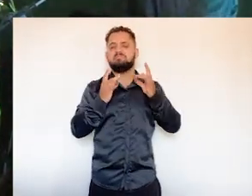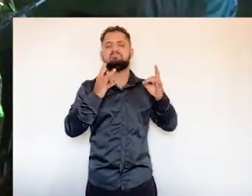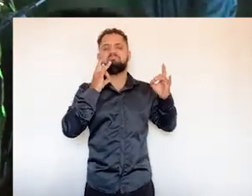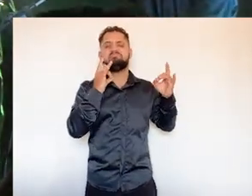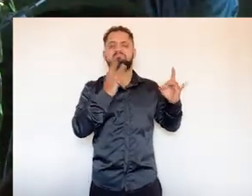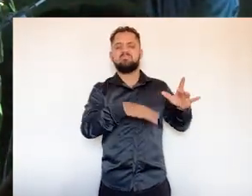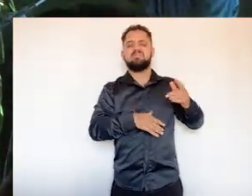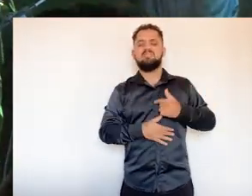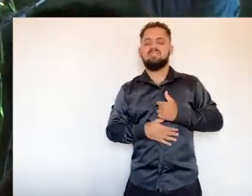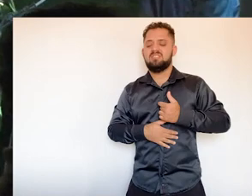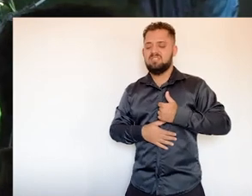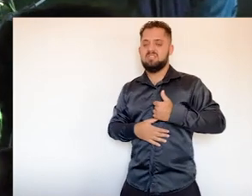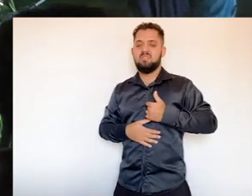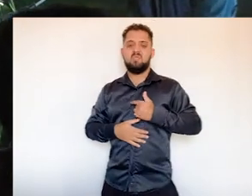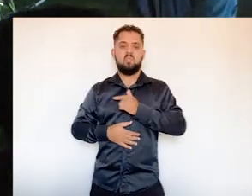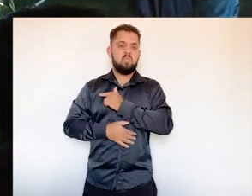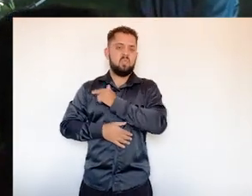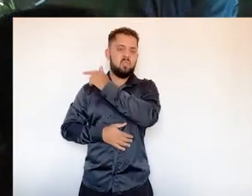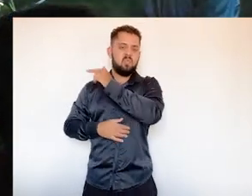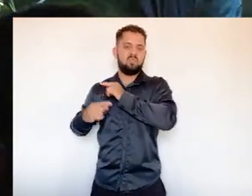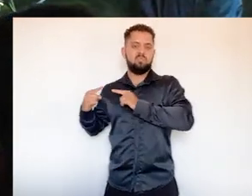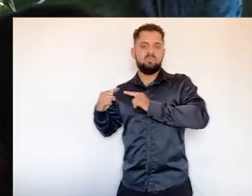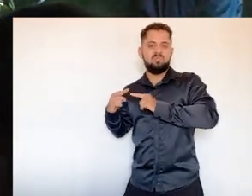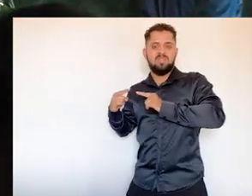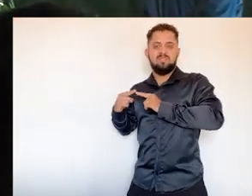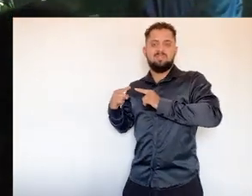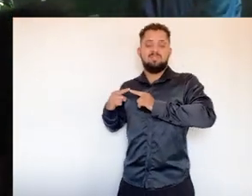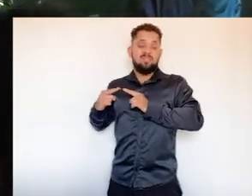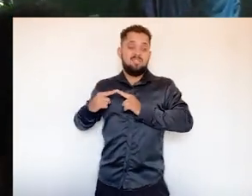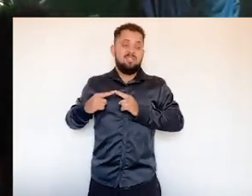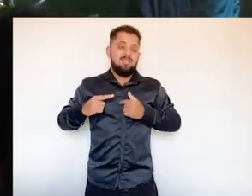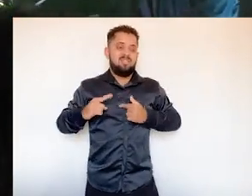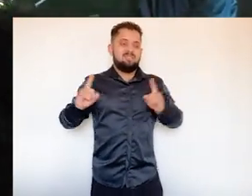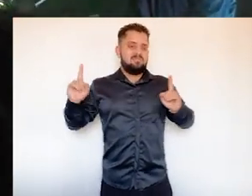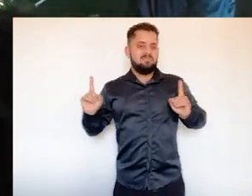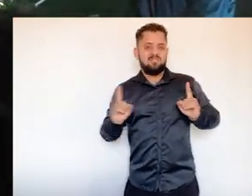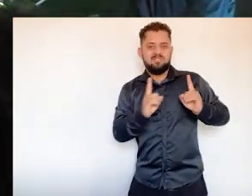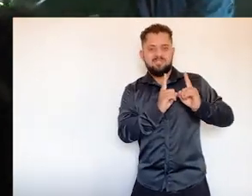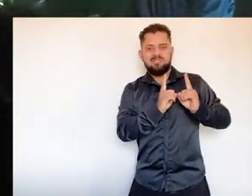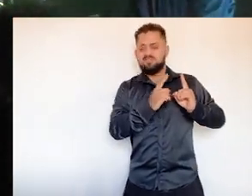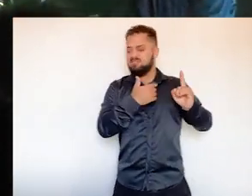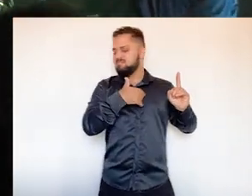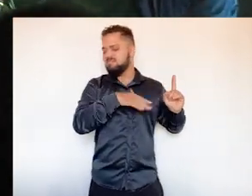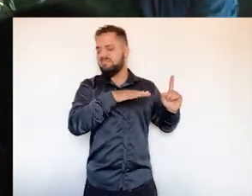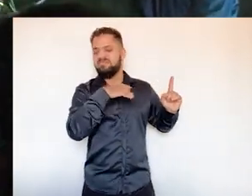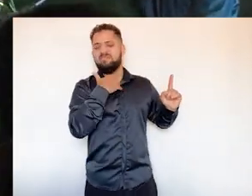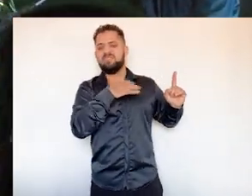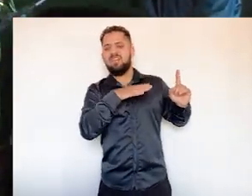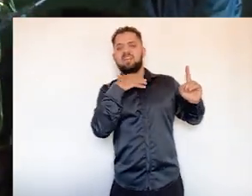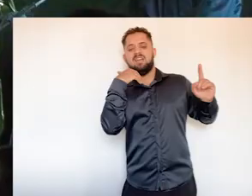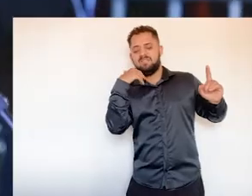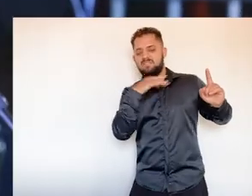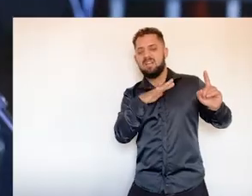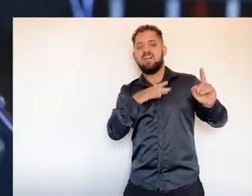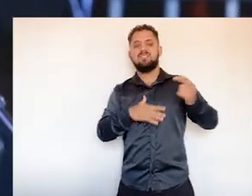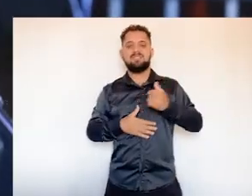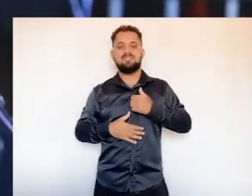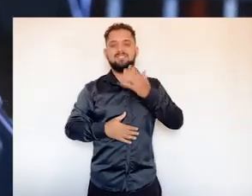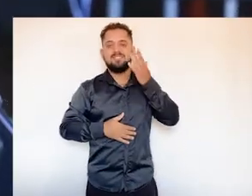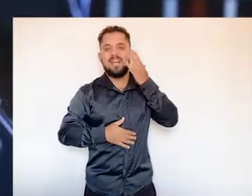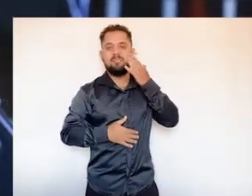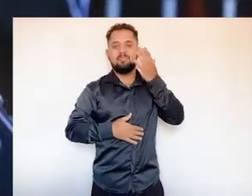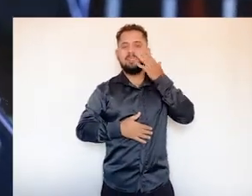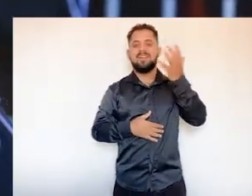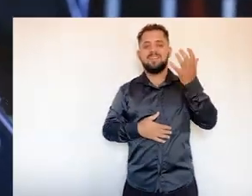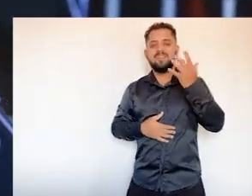magistério. Não vai dar que eu quero ver o sol amanhecer. Bem longe de você,